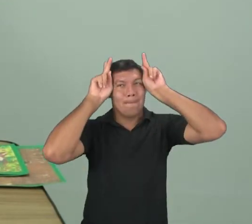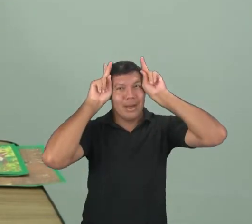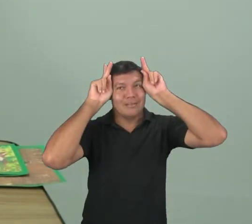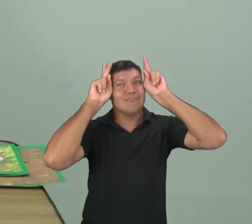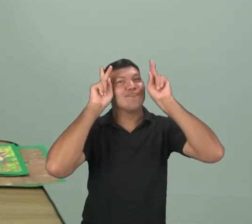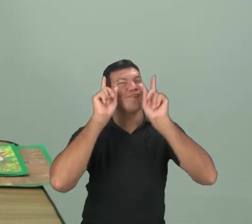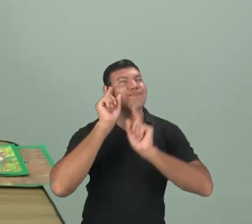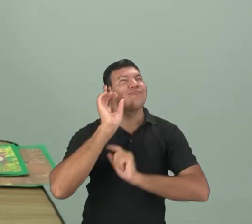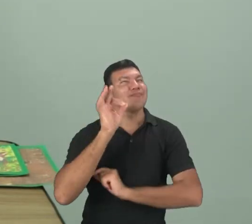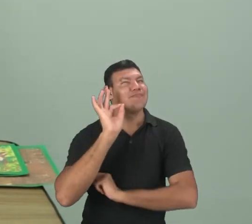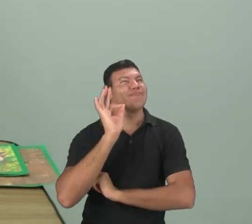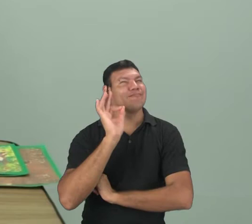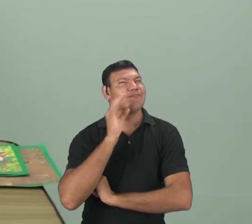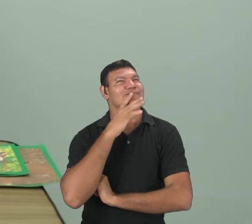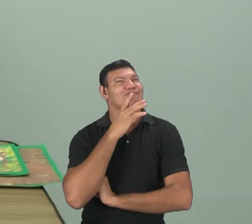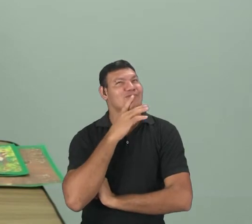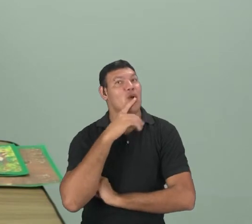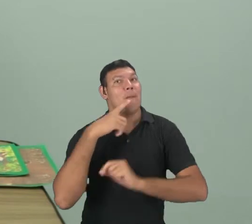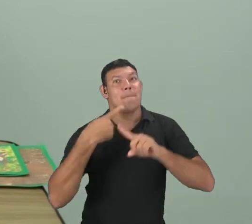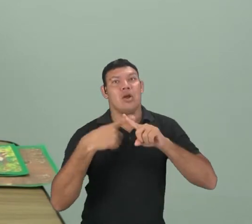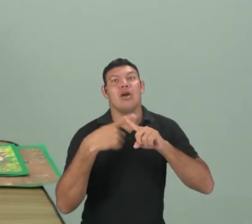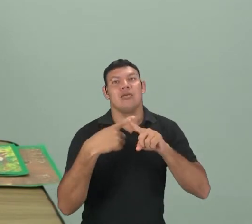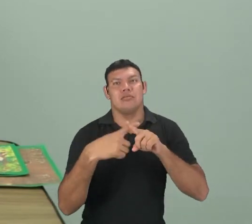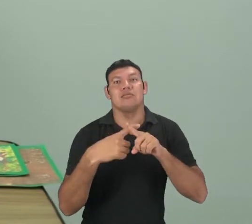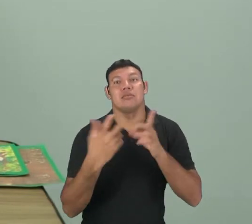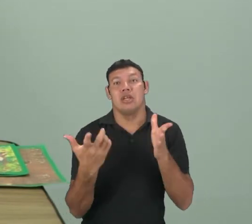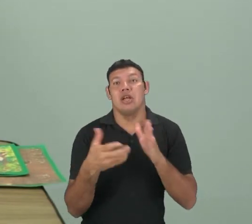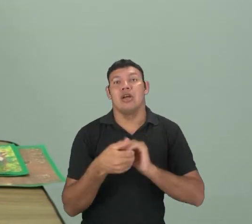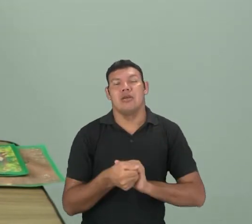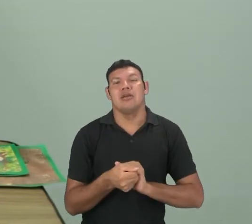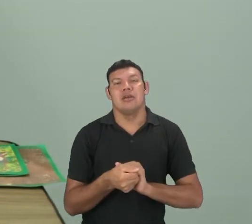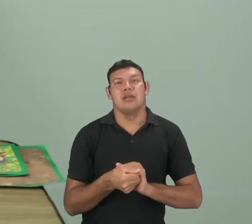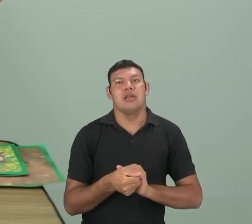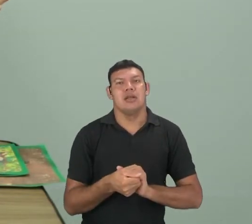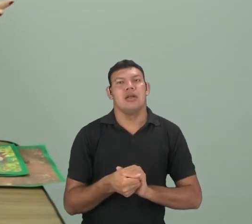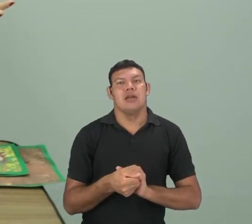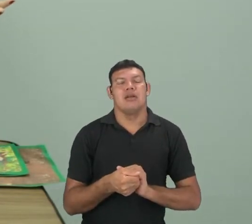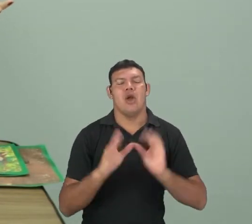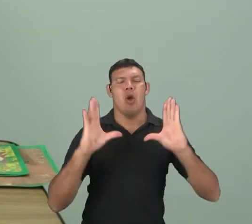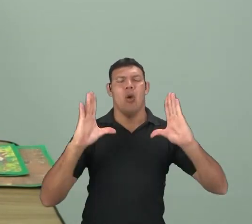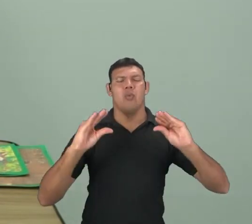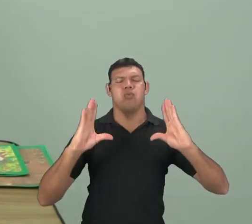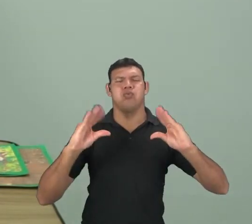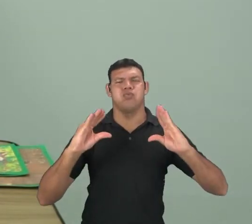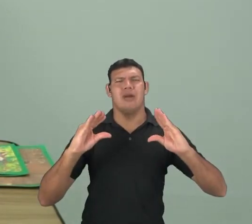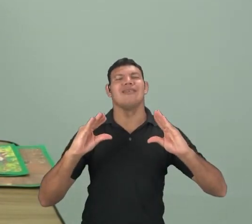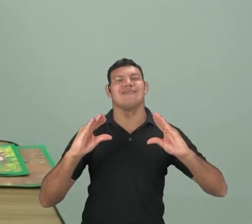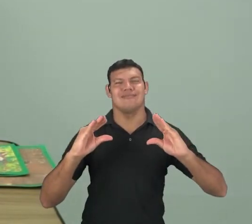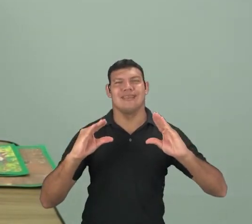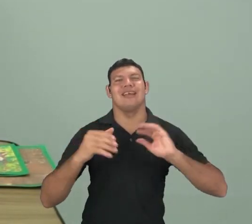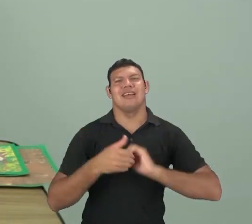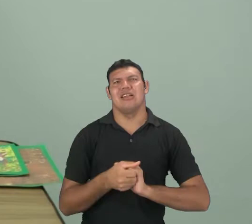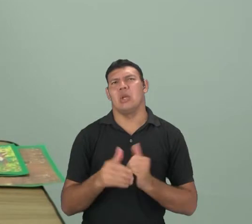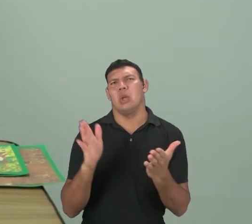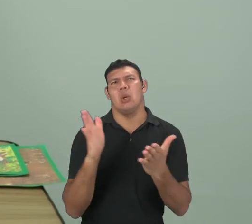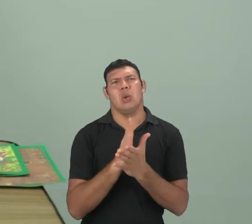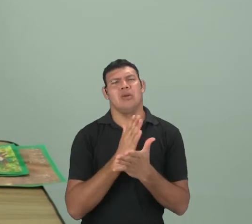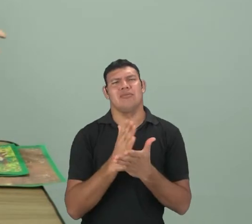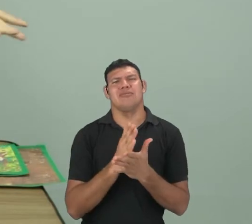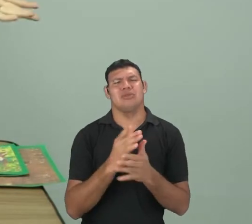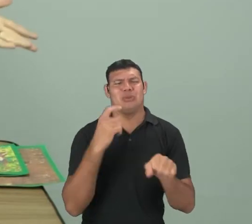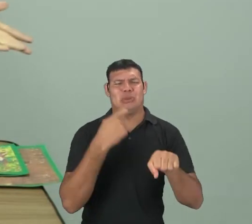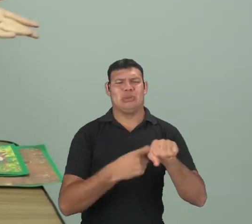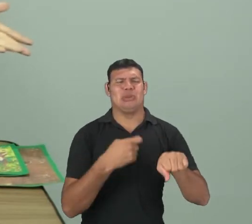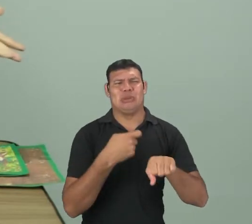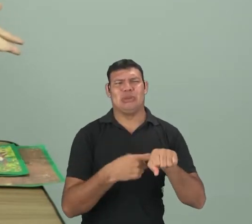isso? Porque uma princesa deve dormir num colchão muito confortável, que qualquer grãozinho duro ela